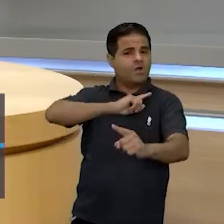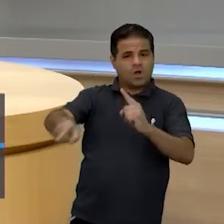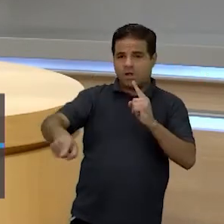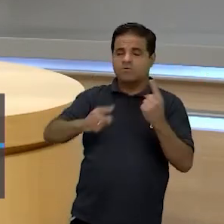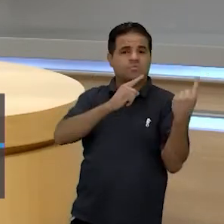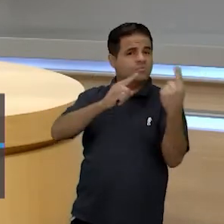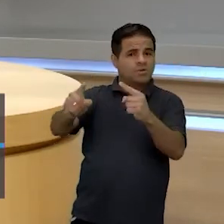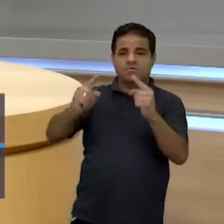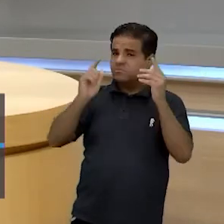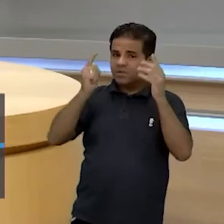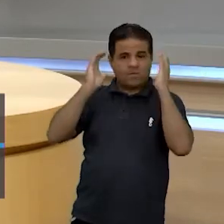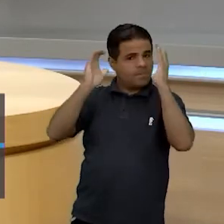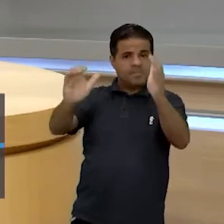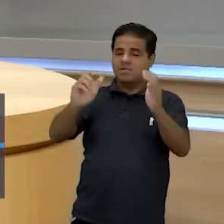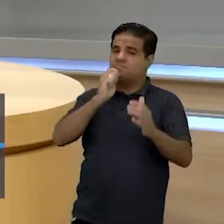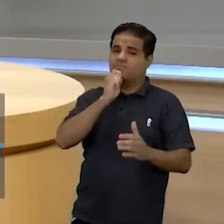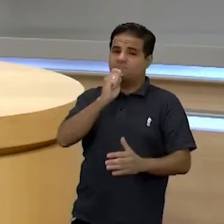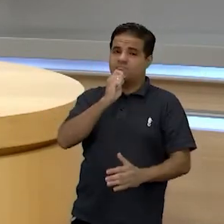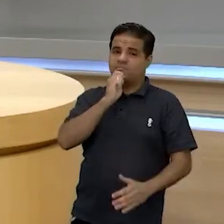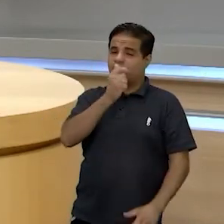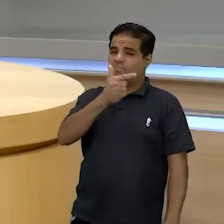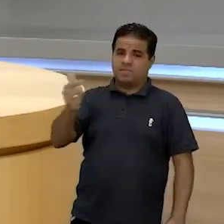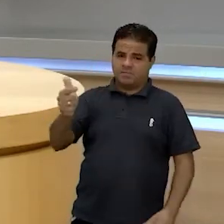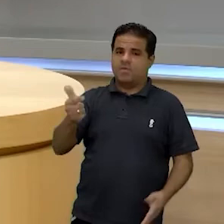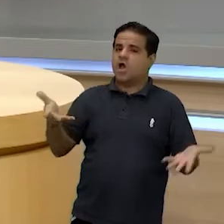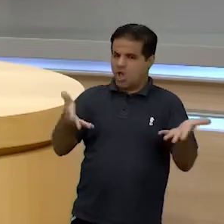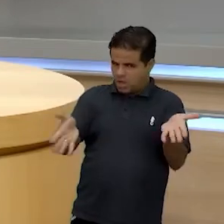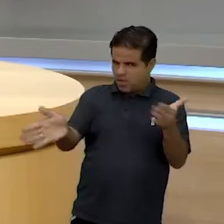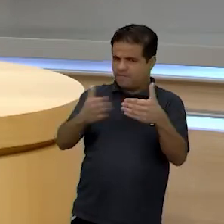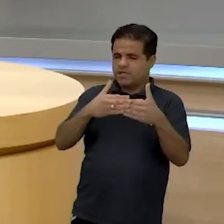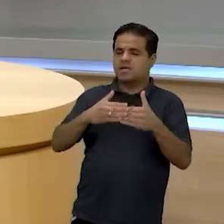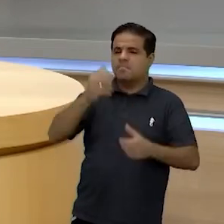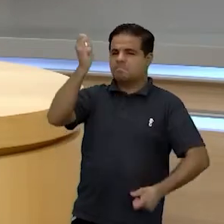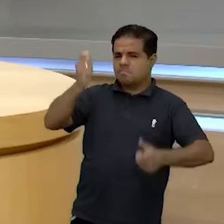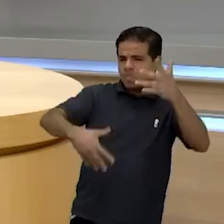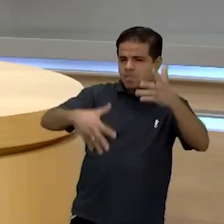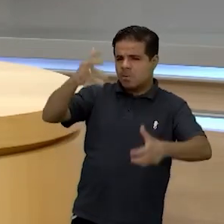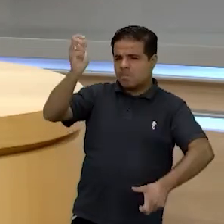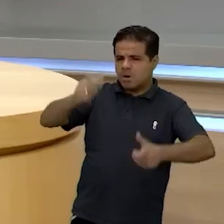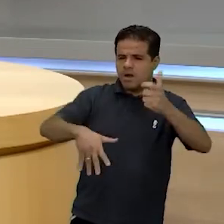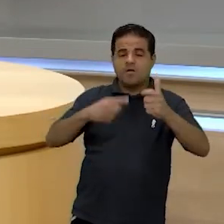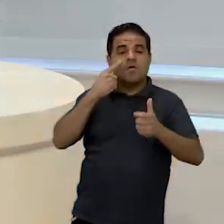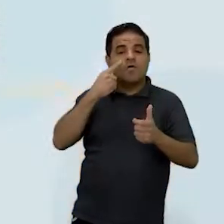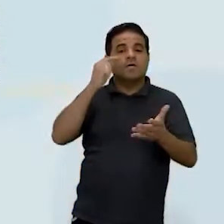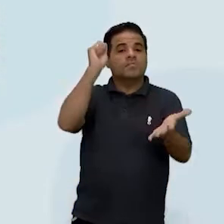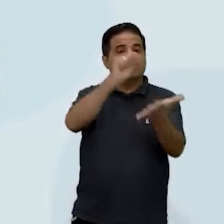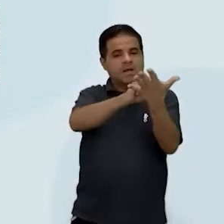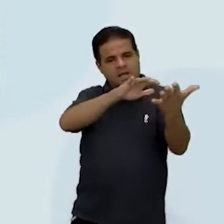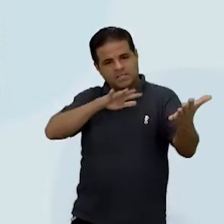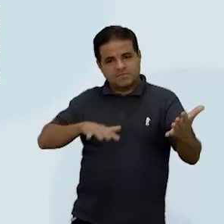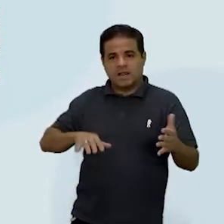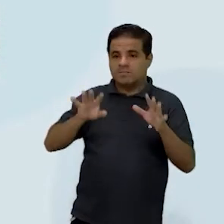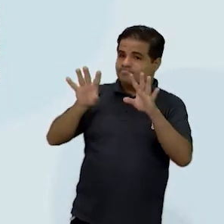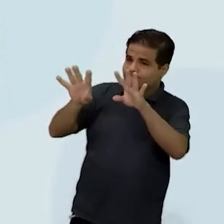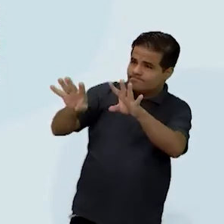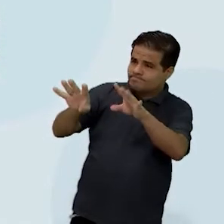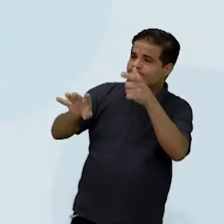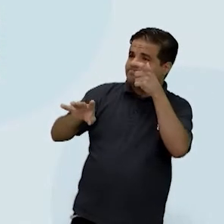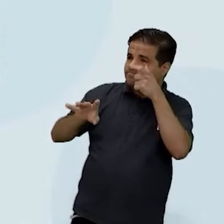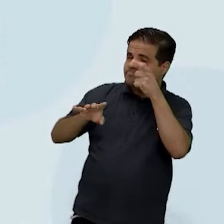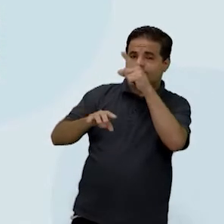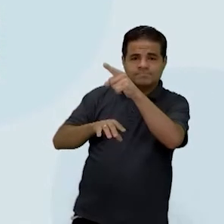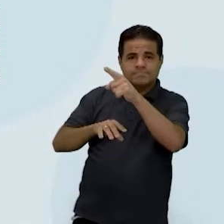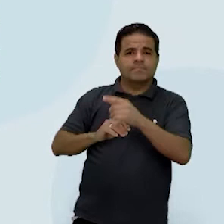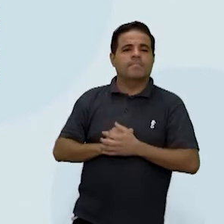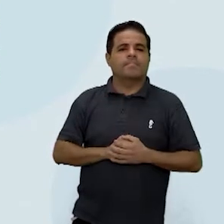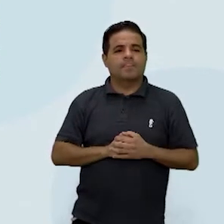violados. Vamos retomar, então, fechar esse momento da explicação com uma atividade? Dá uma olhadinha.